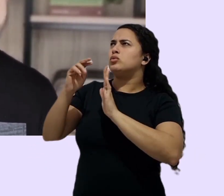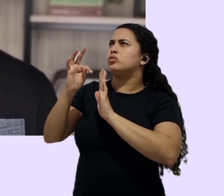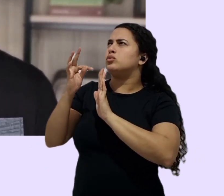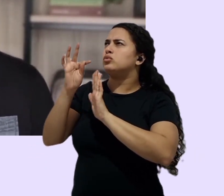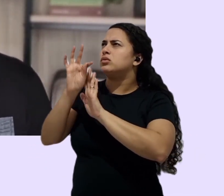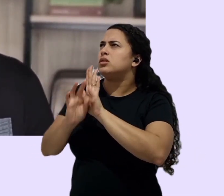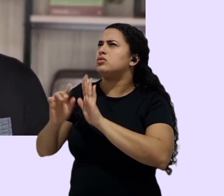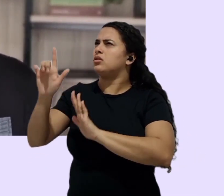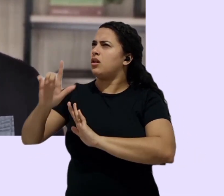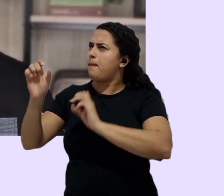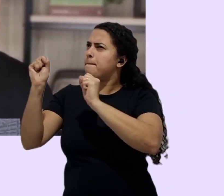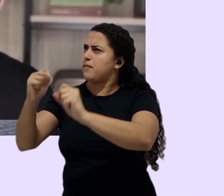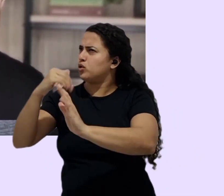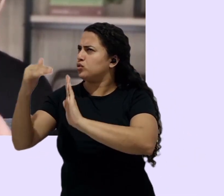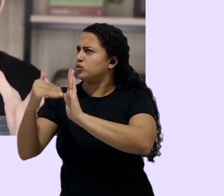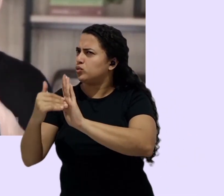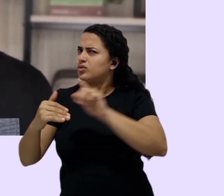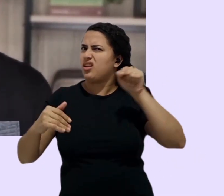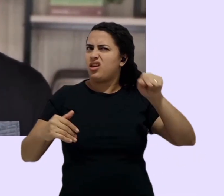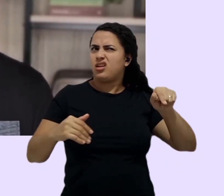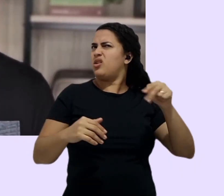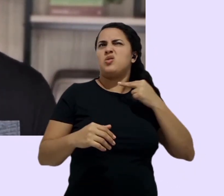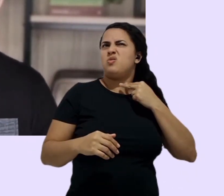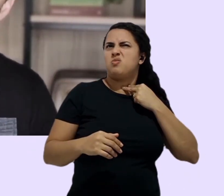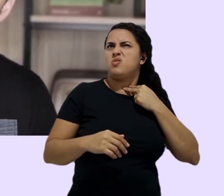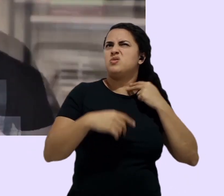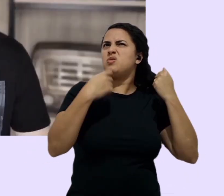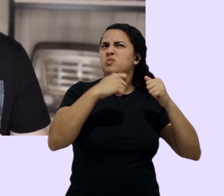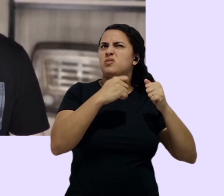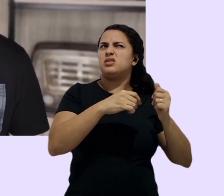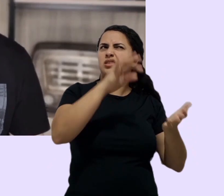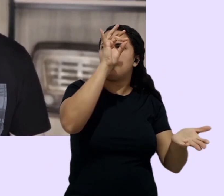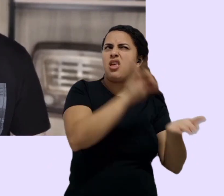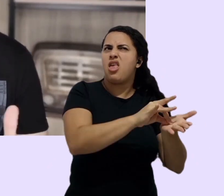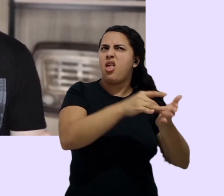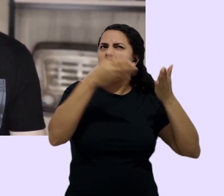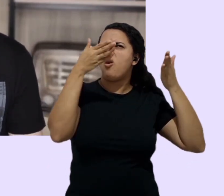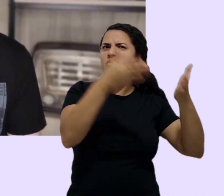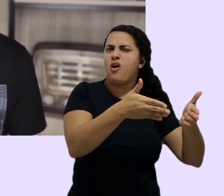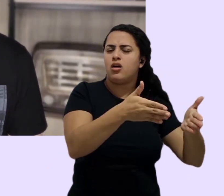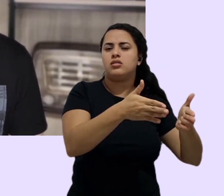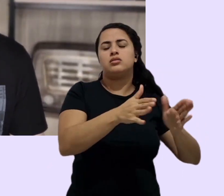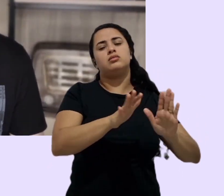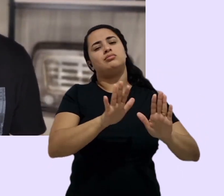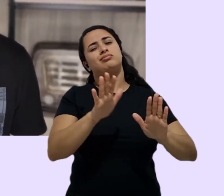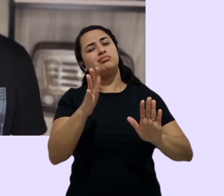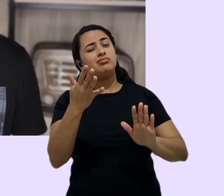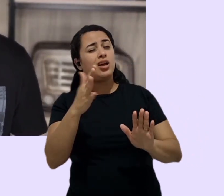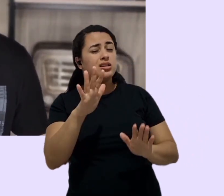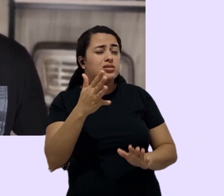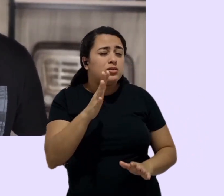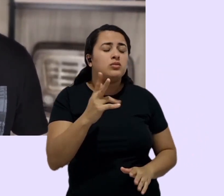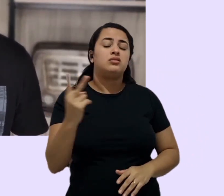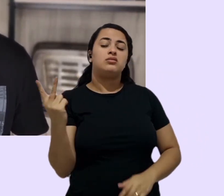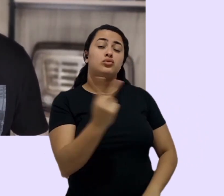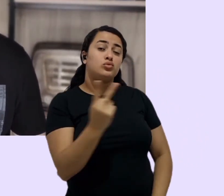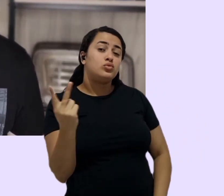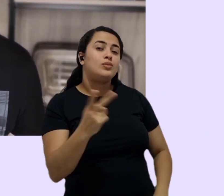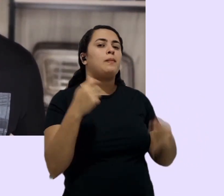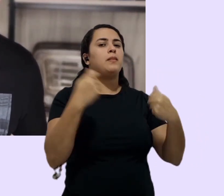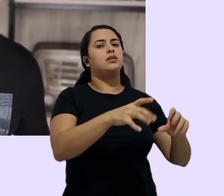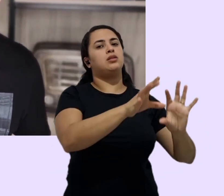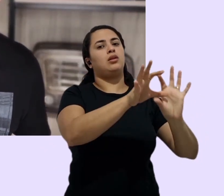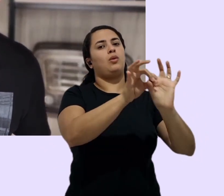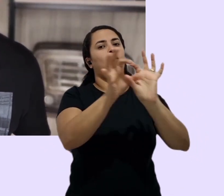pode tudo e no não literário não pode, tem que se apegar ao real. Mais ou menos, galera. Nos dois tipos de texto, a gente tem que